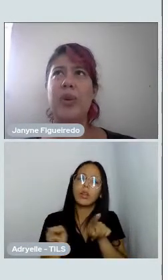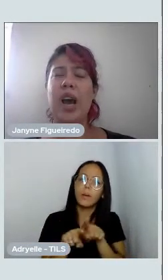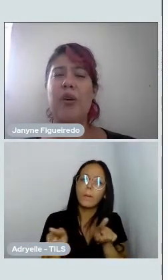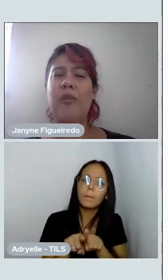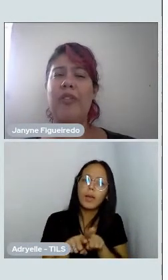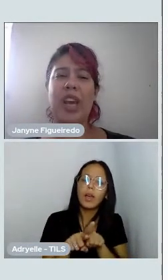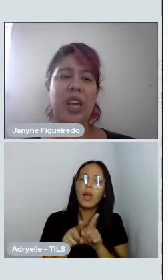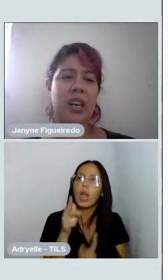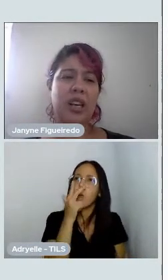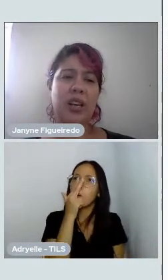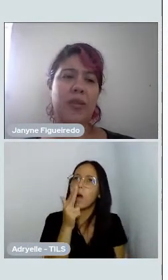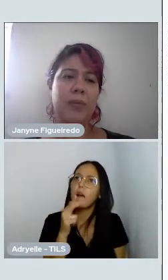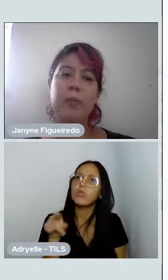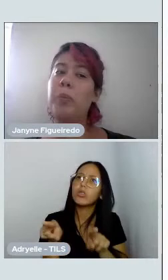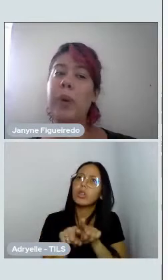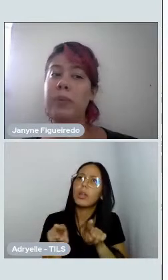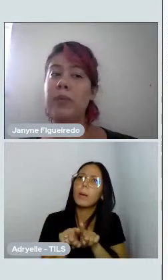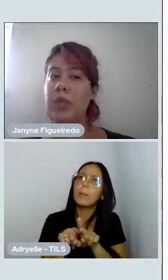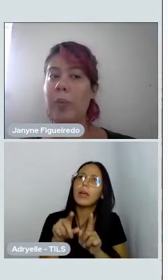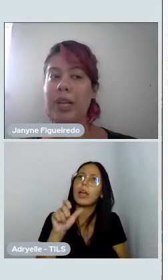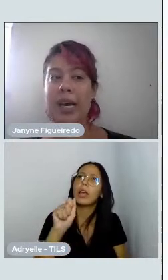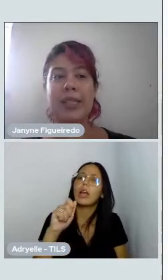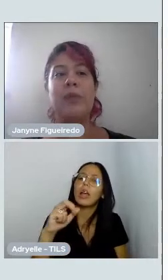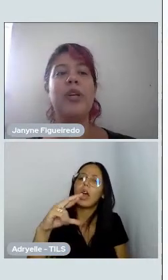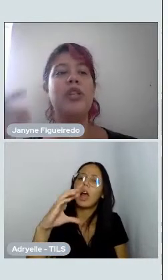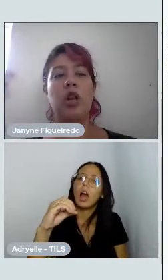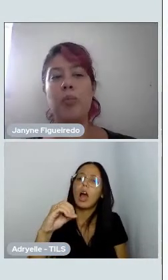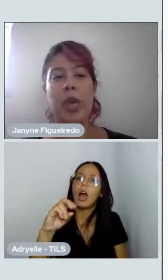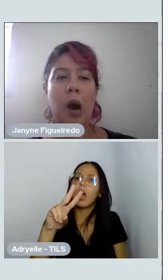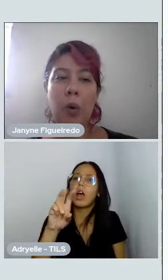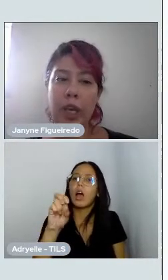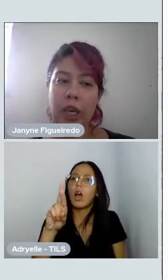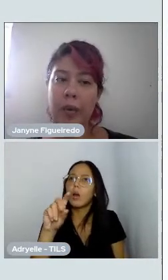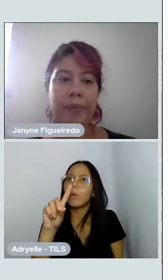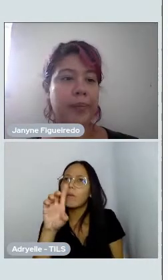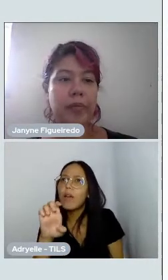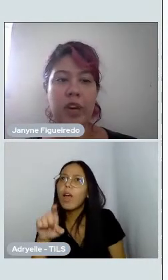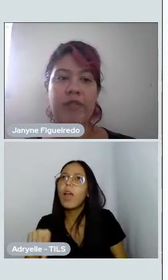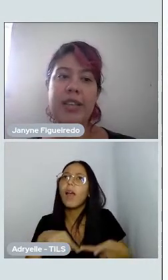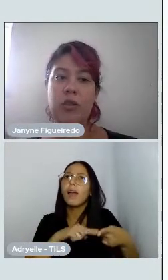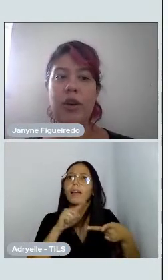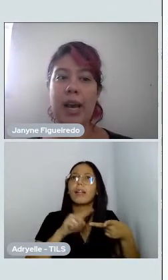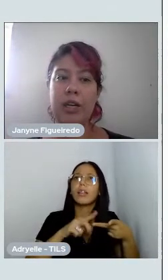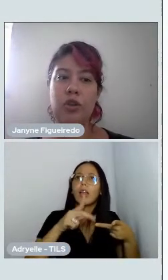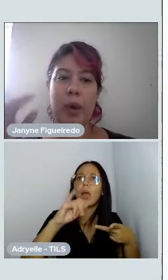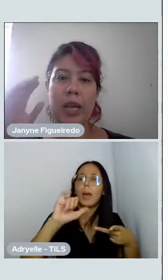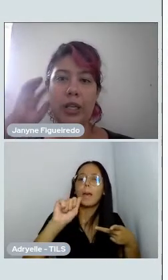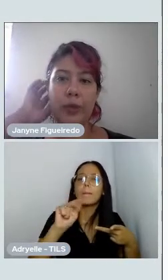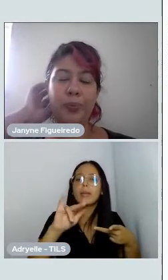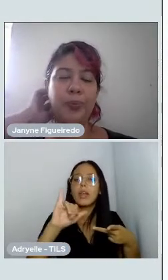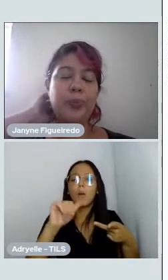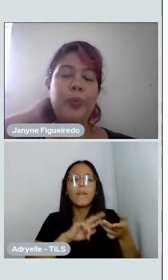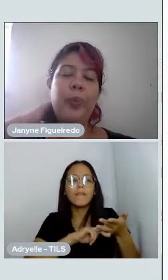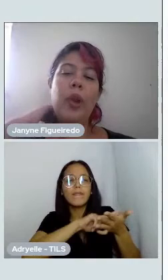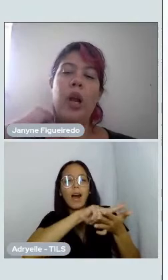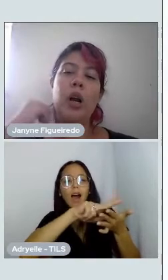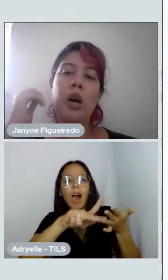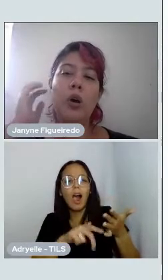não me engano, em Arco Verde, só para dar exemplos, tem no Piauí, em diversos lugares do país.